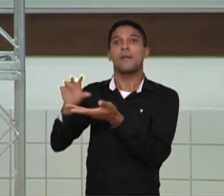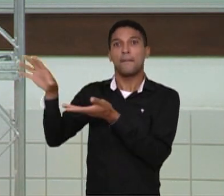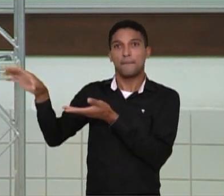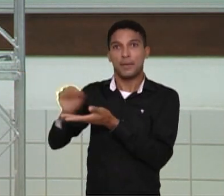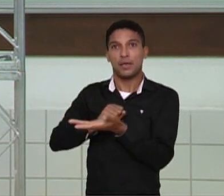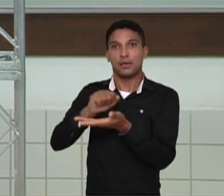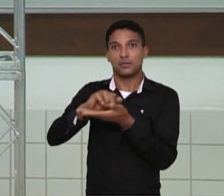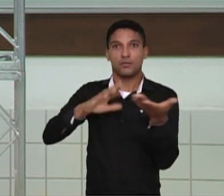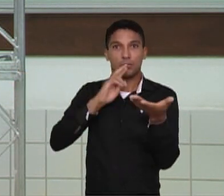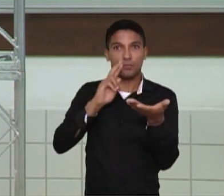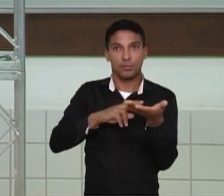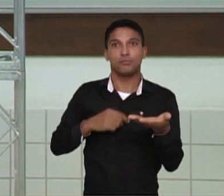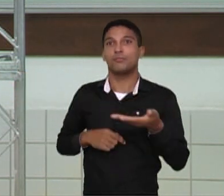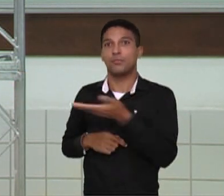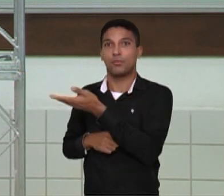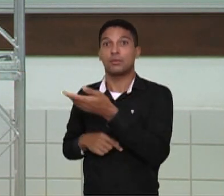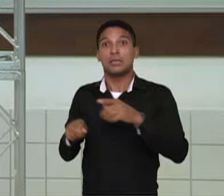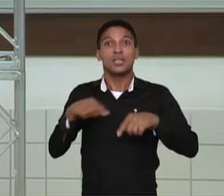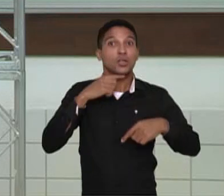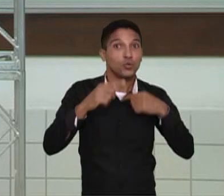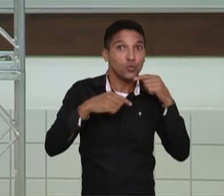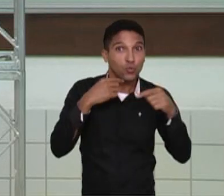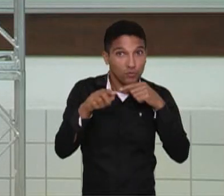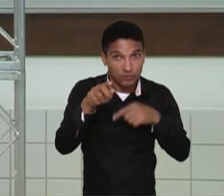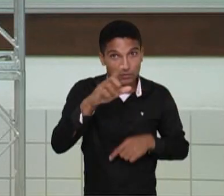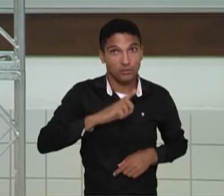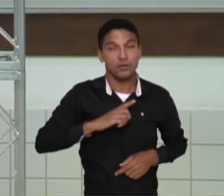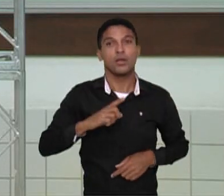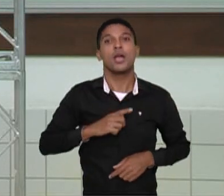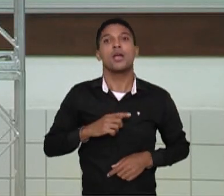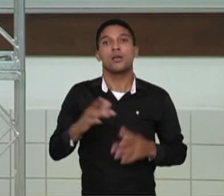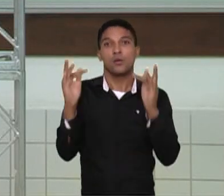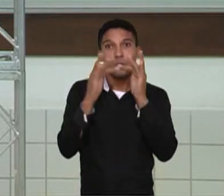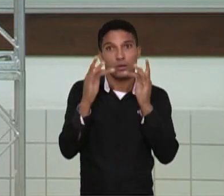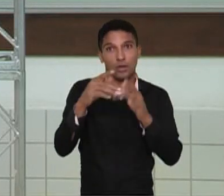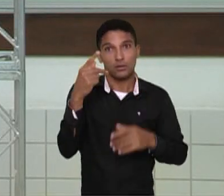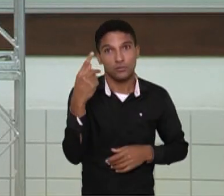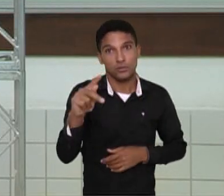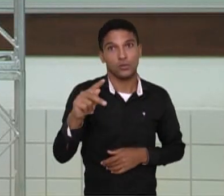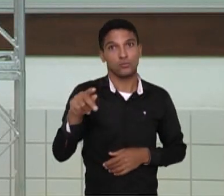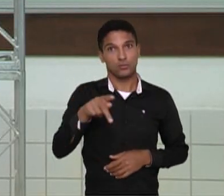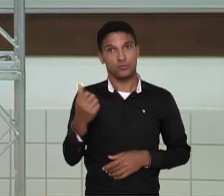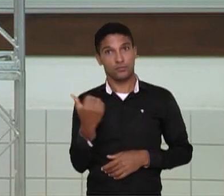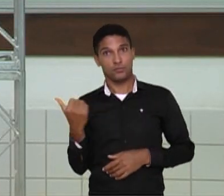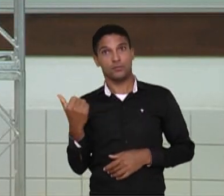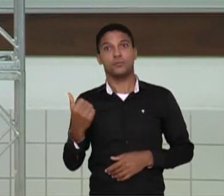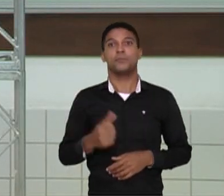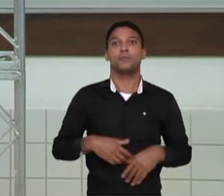desejo a vocês aí bons estudos, tá bom? Um abraço e até a próxima. Fiquem com Deus.